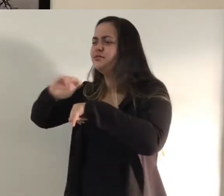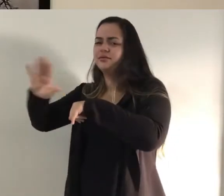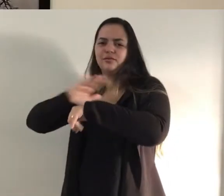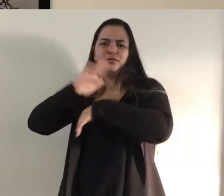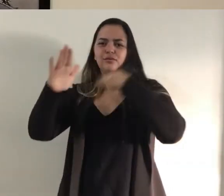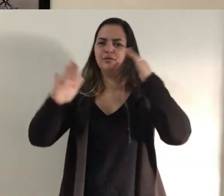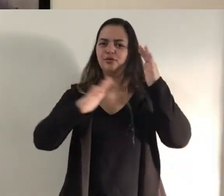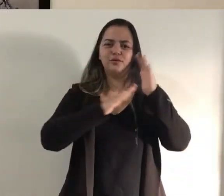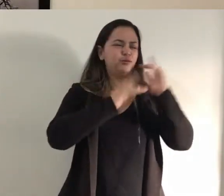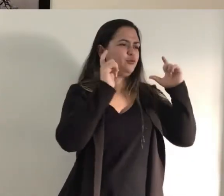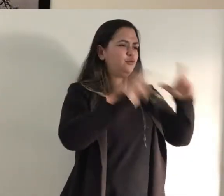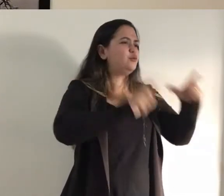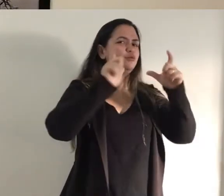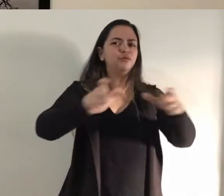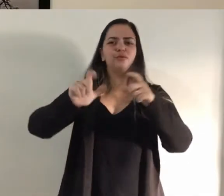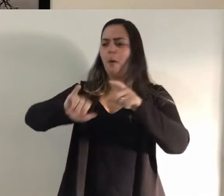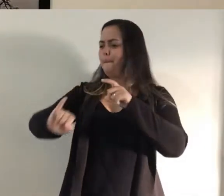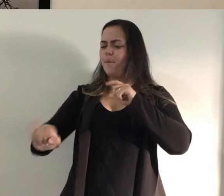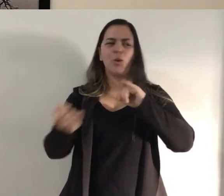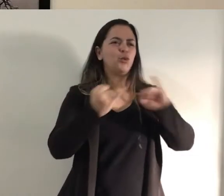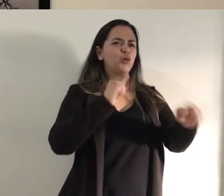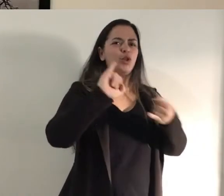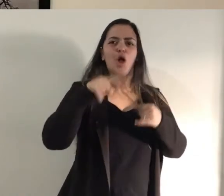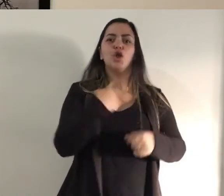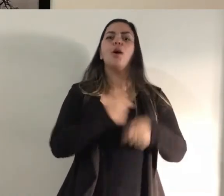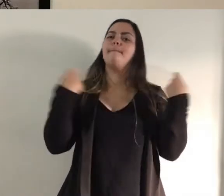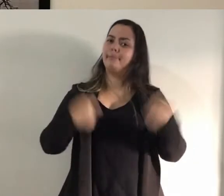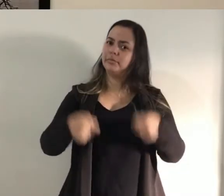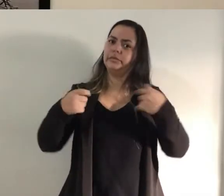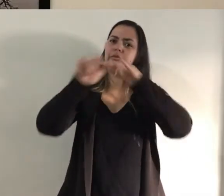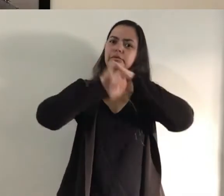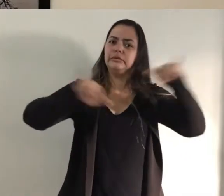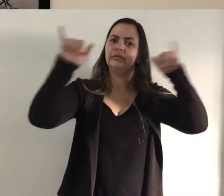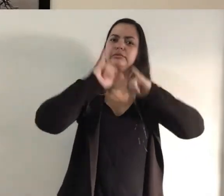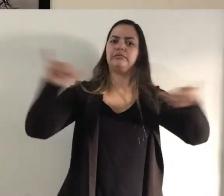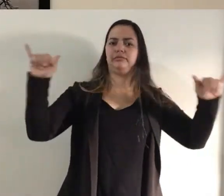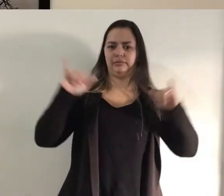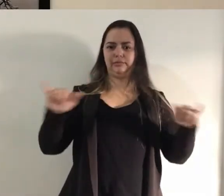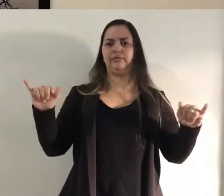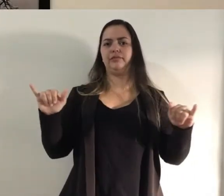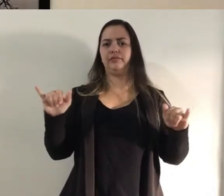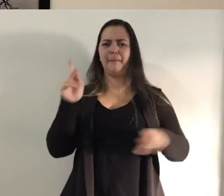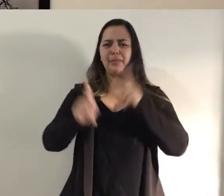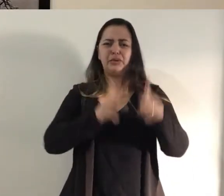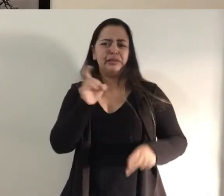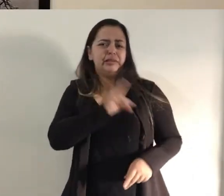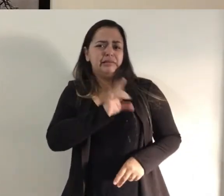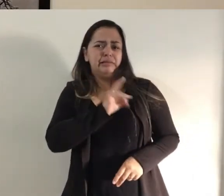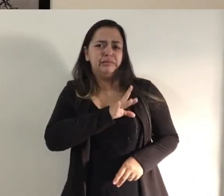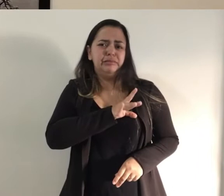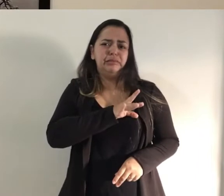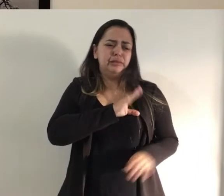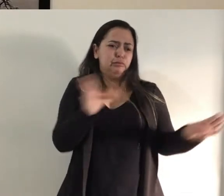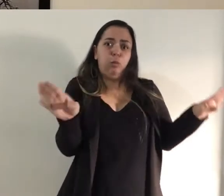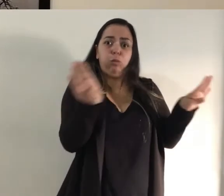as oportunidades. Eu e você precisamos dizer para as pessoas que estão assoladas e atormentadas, com portas trancadas, com medo,